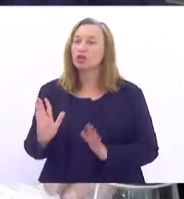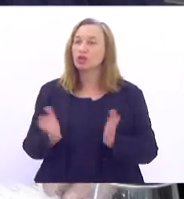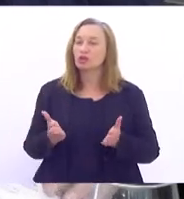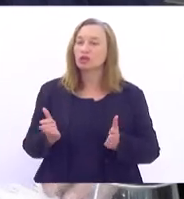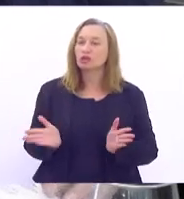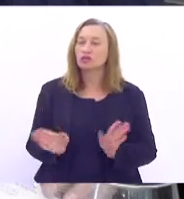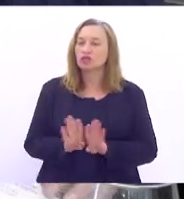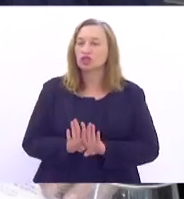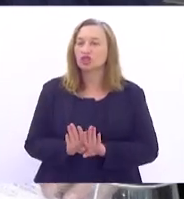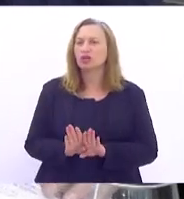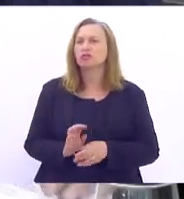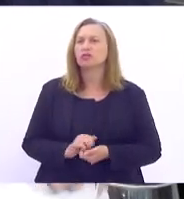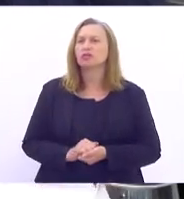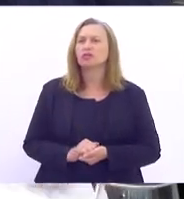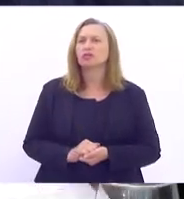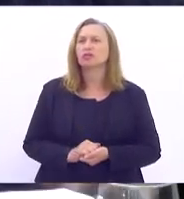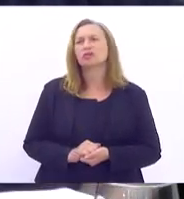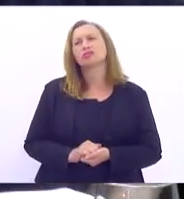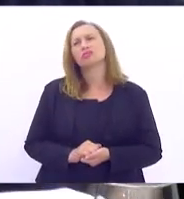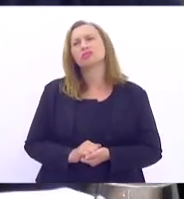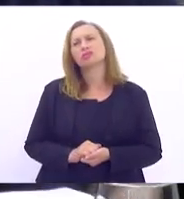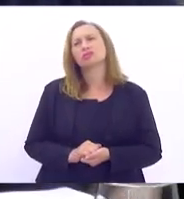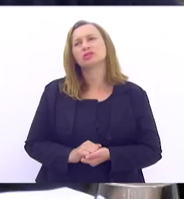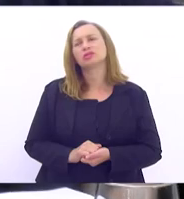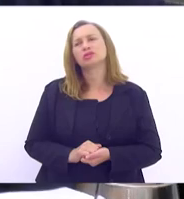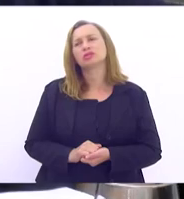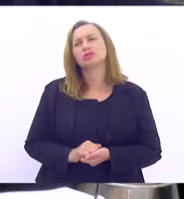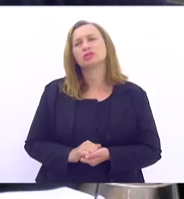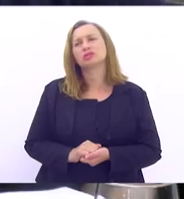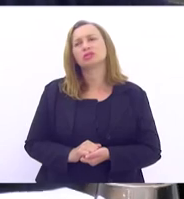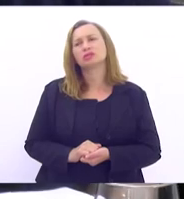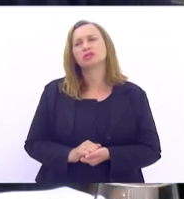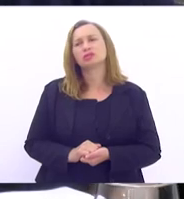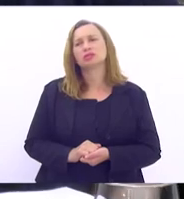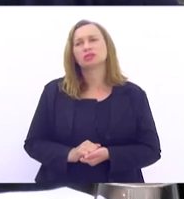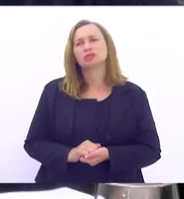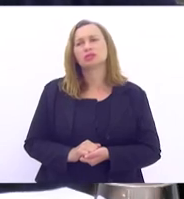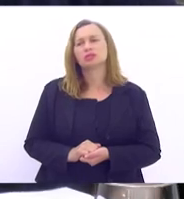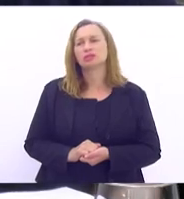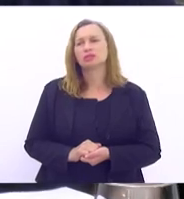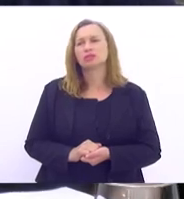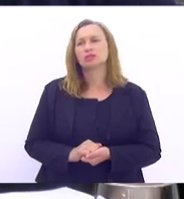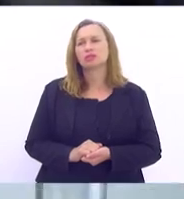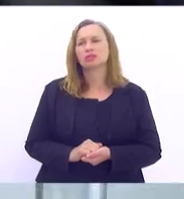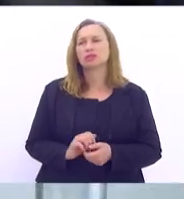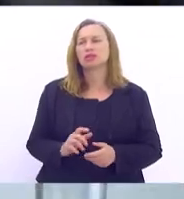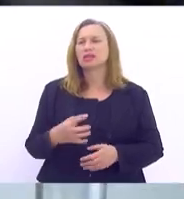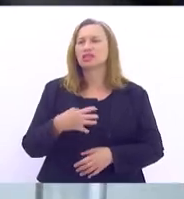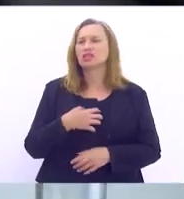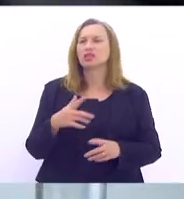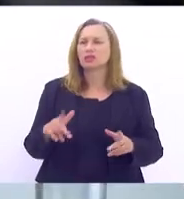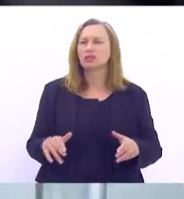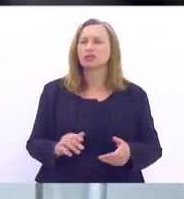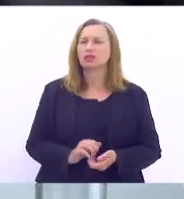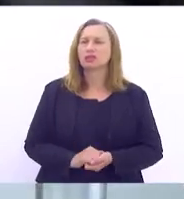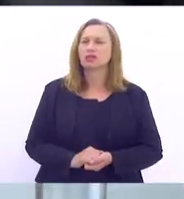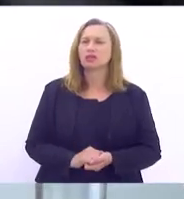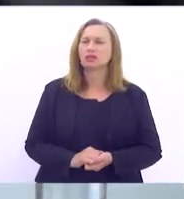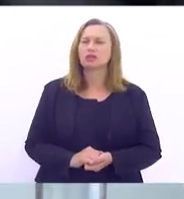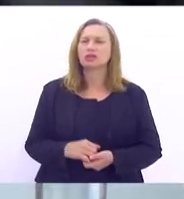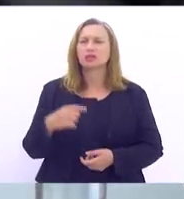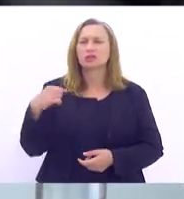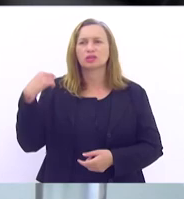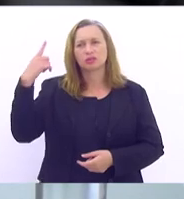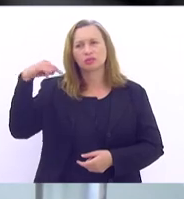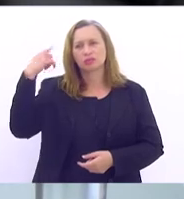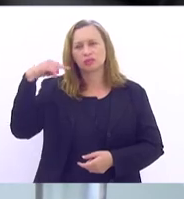na Pasteur, né, o Serafim? É, aí como é que é chama? O... É do mesmo sentido. Tá pirando, pirado, pirou. É, tá pirando,